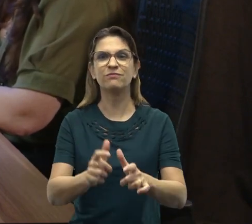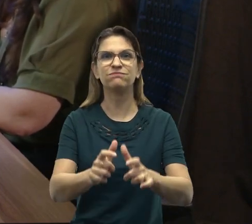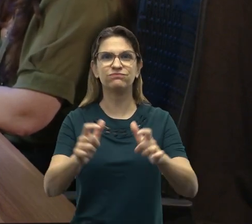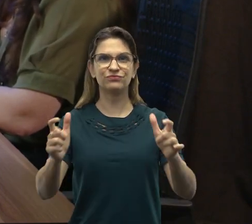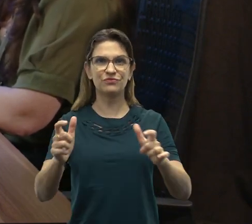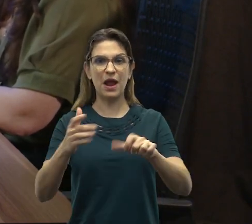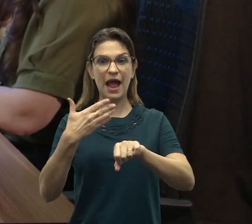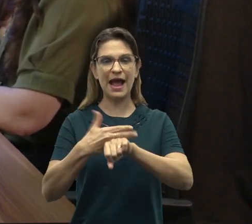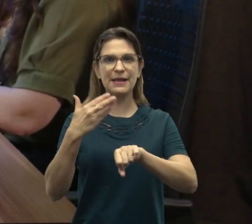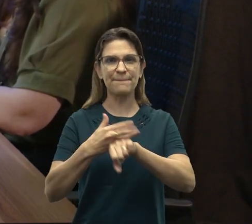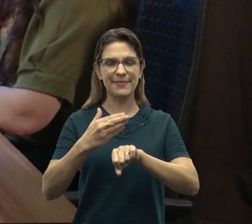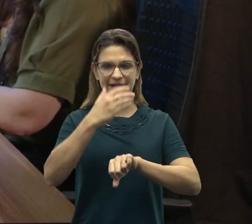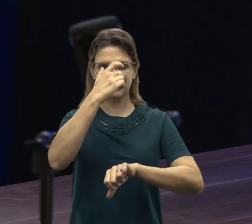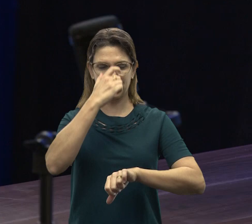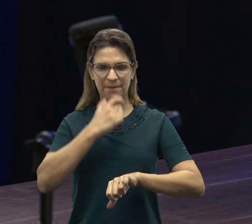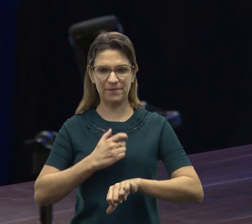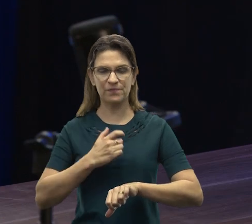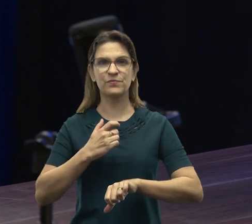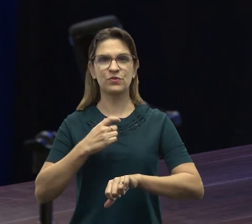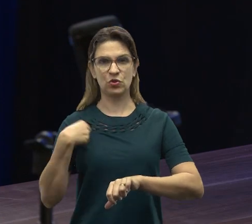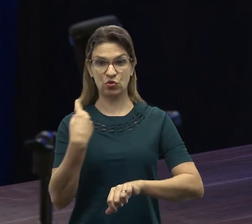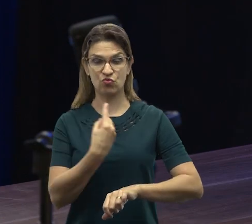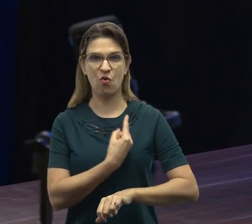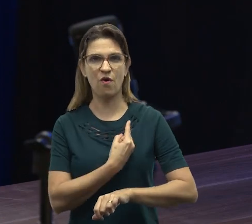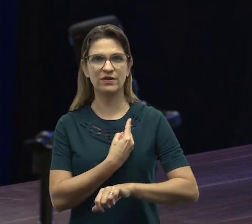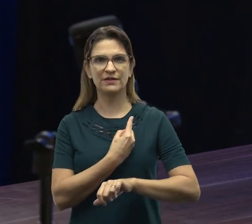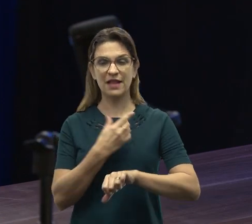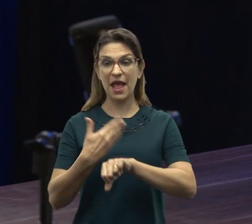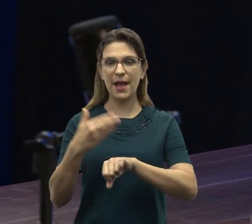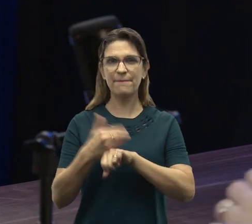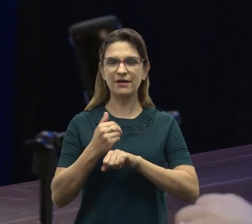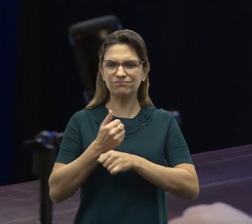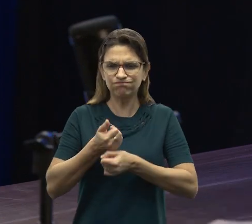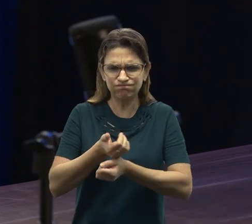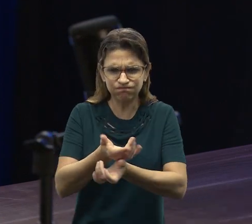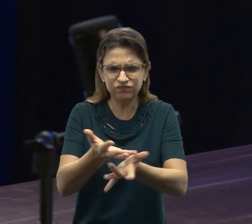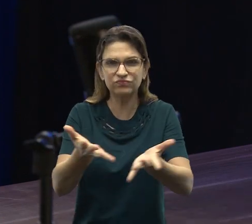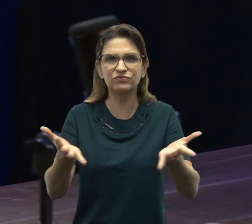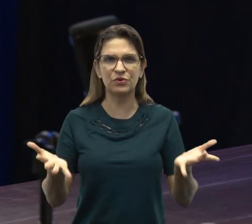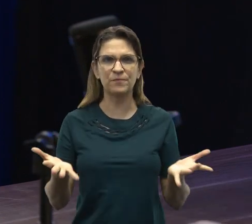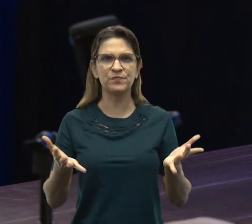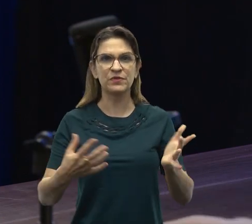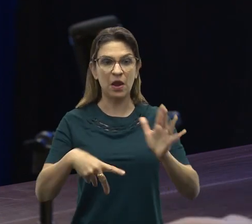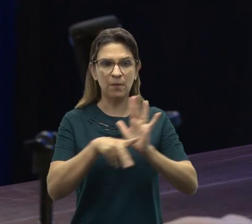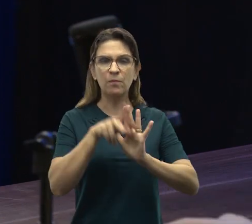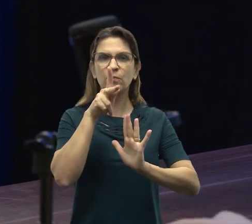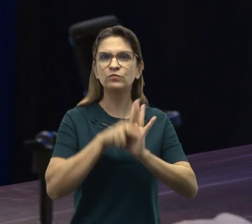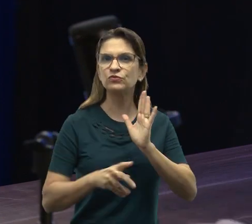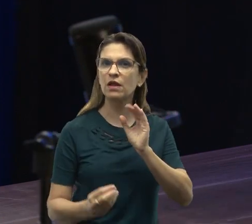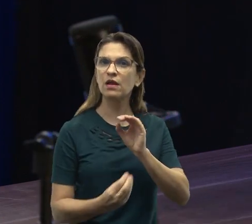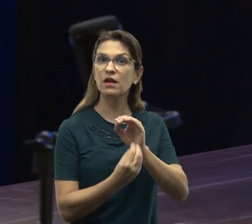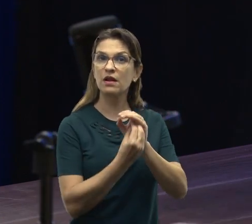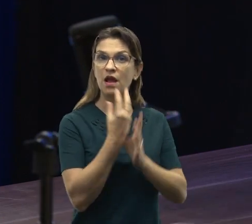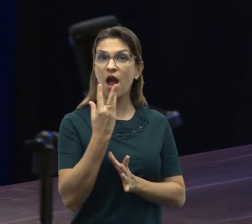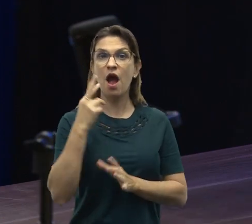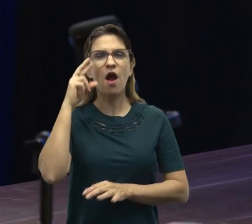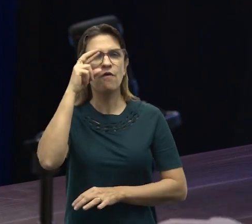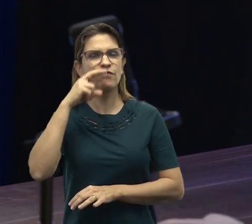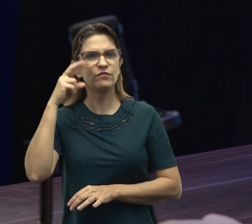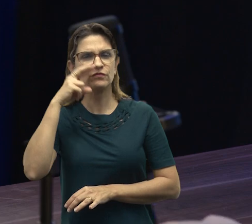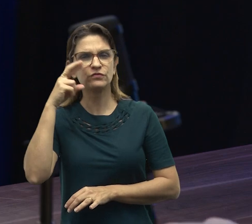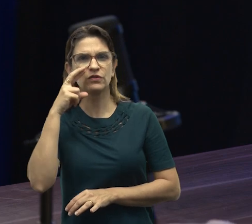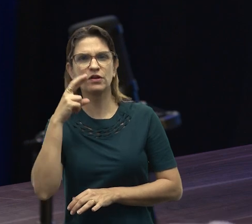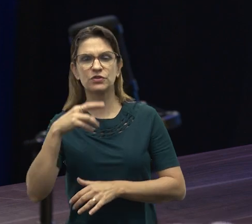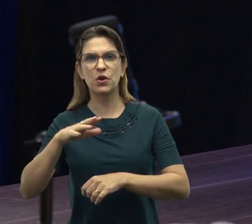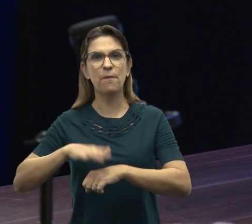né? Seja ela através de formulação de um projeto de lei, seja através da fiscalização do executivo, que é um